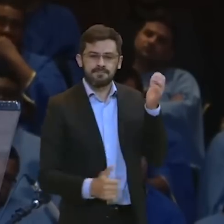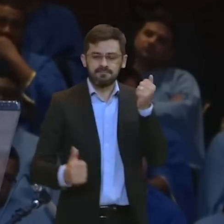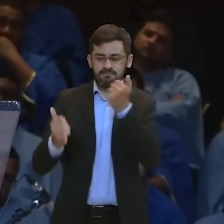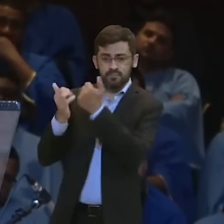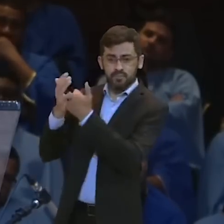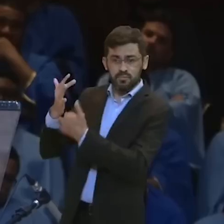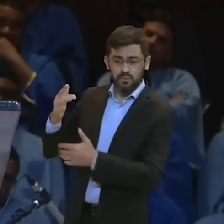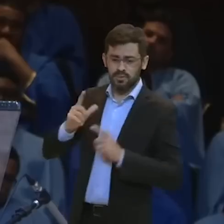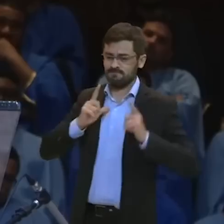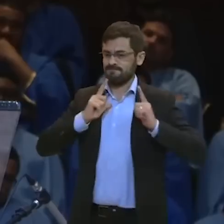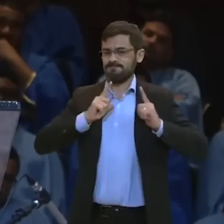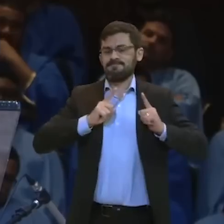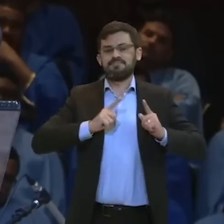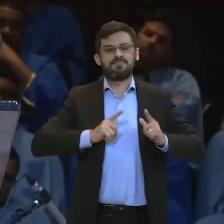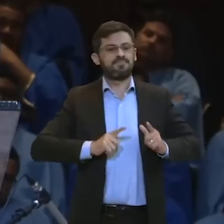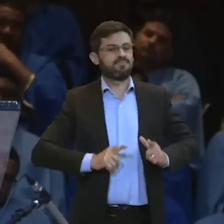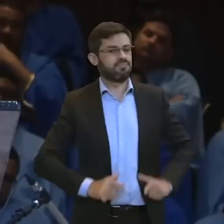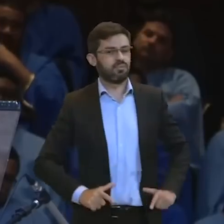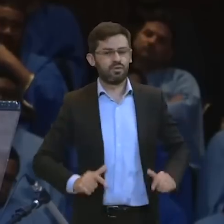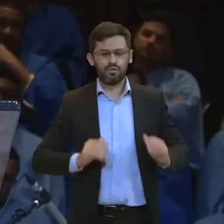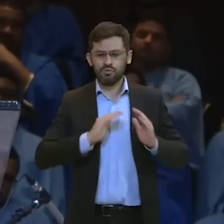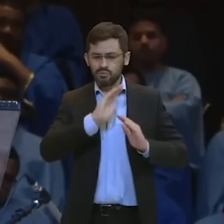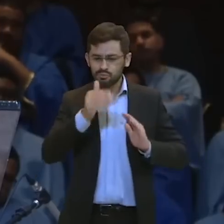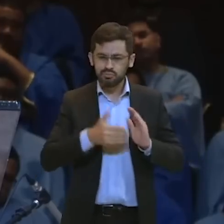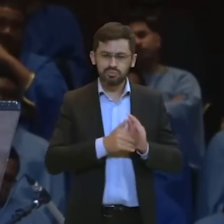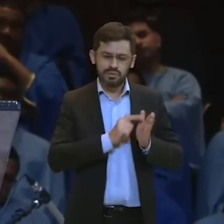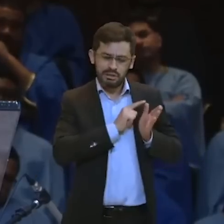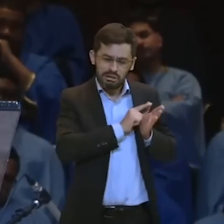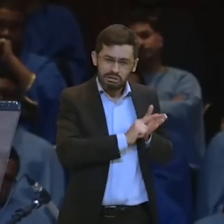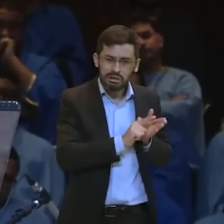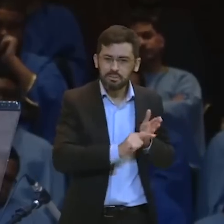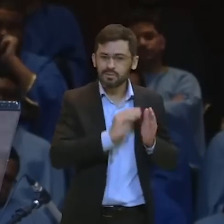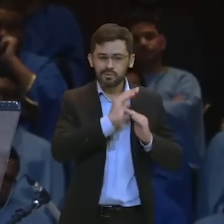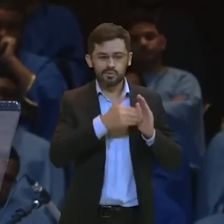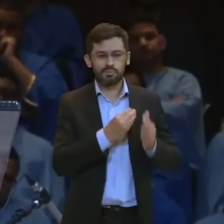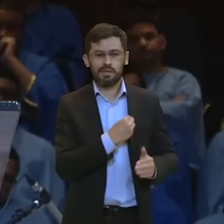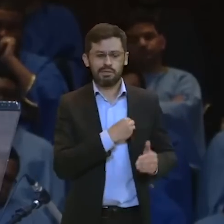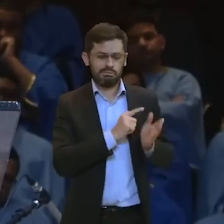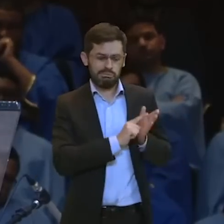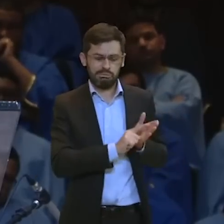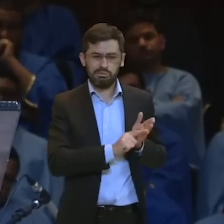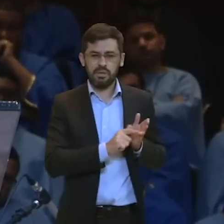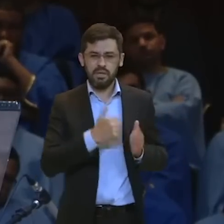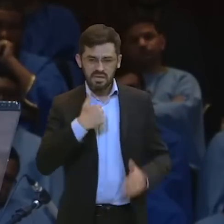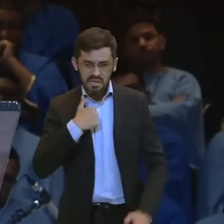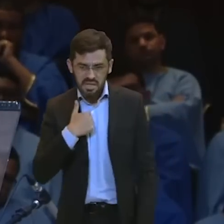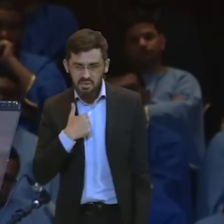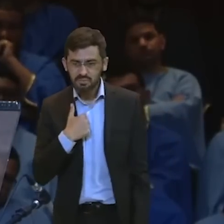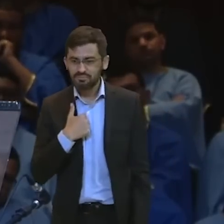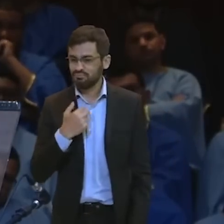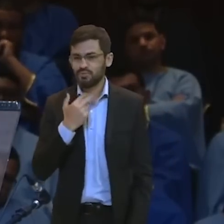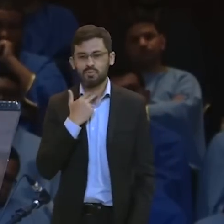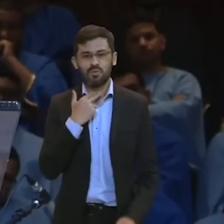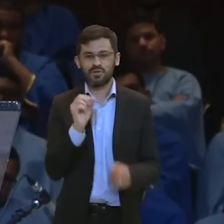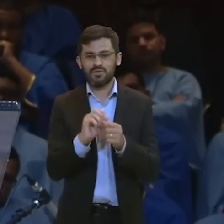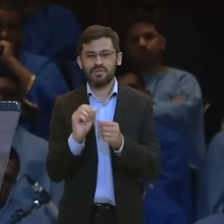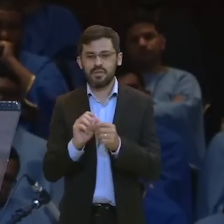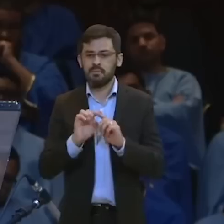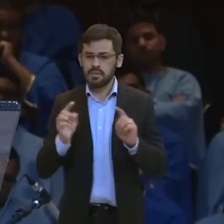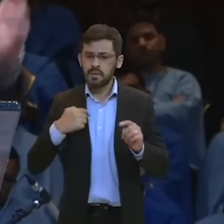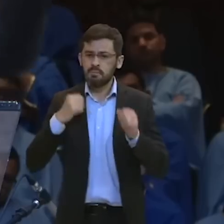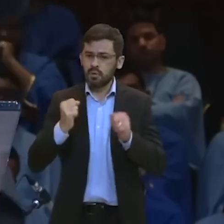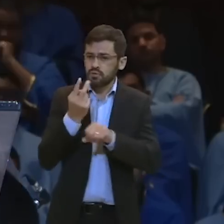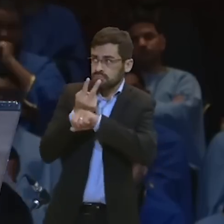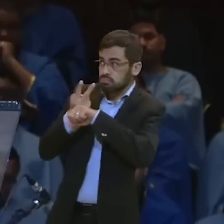Filho, nos purifica de todo o pecado. Sabe, eu não posso fazer essa obra de santificação, mas eu posso